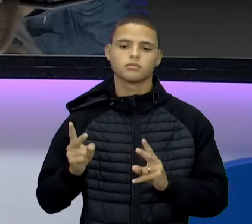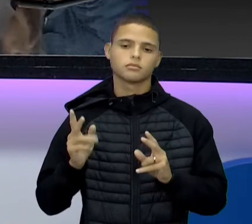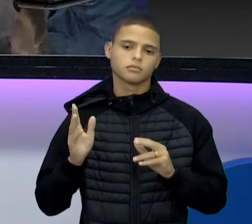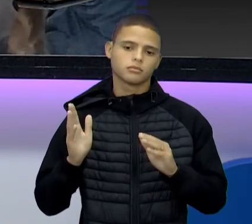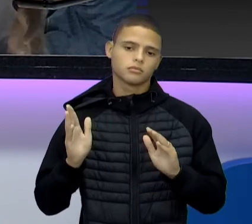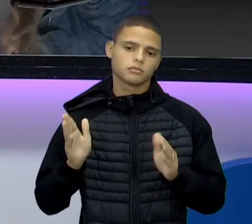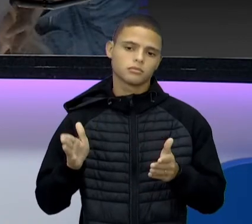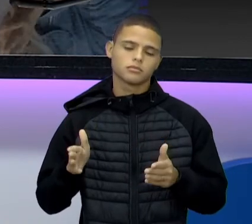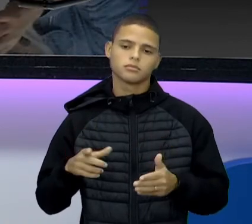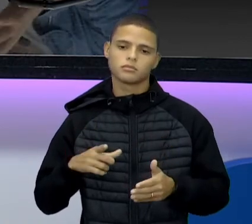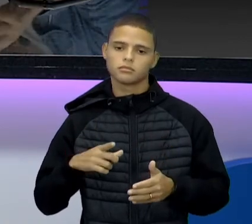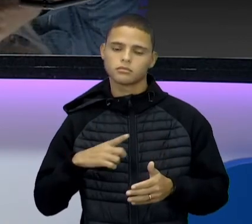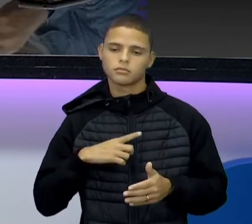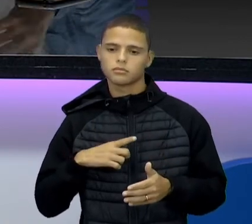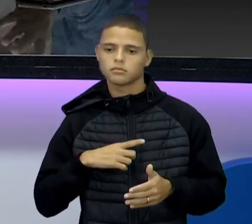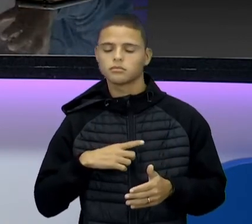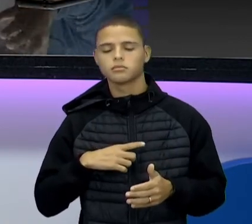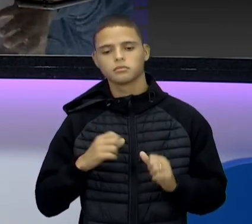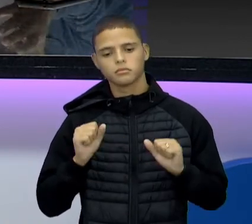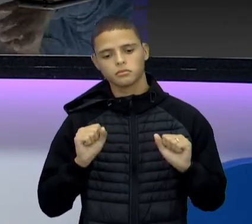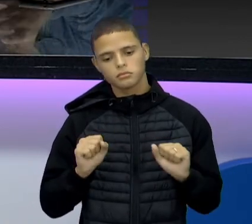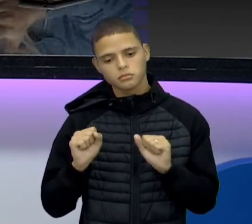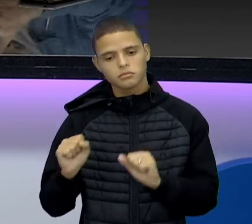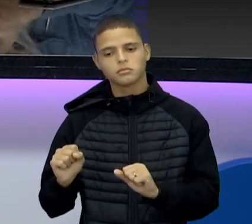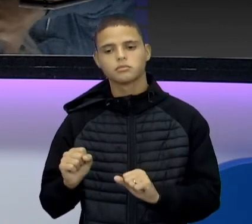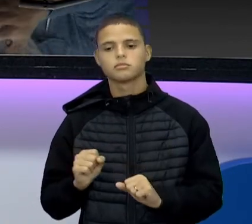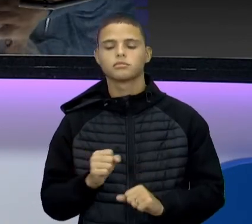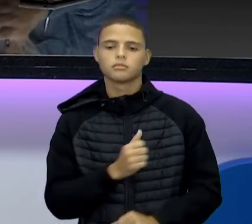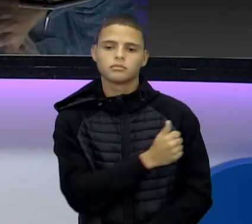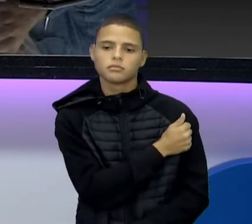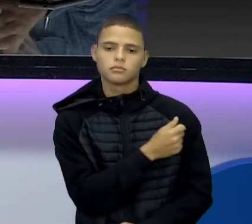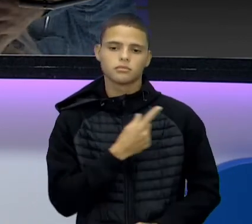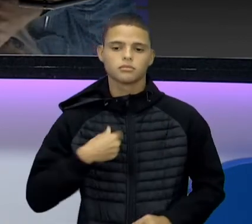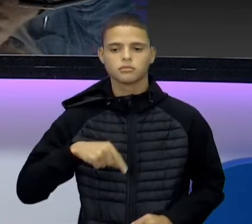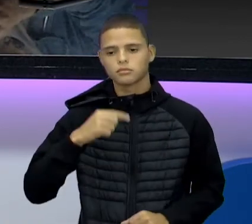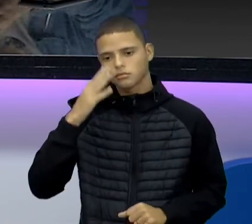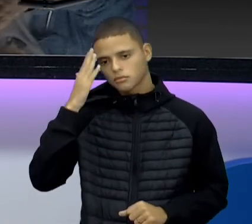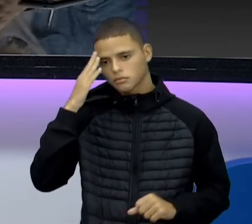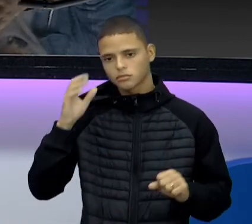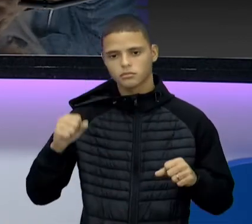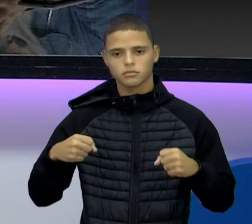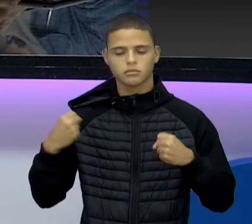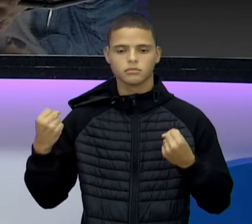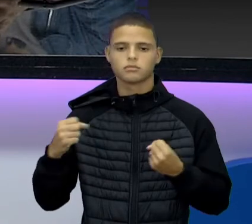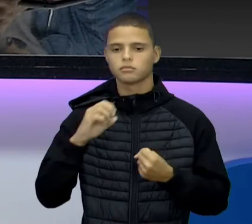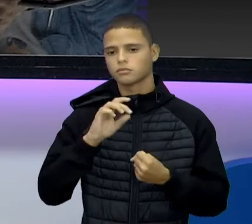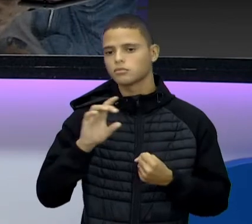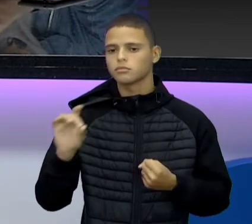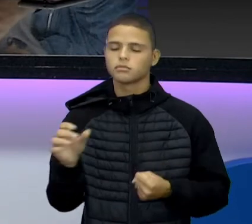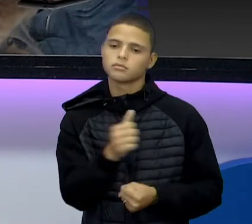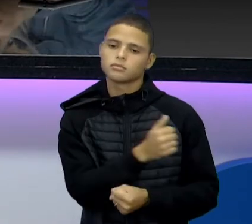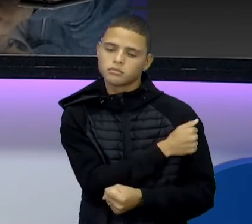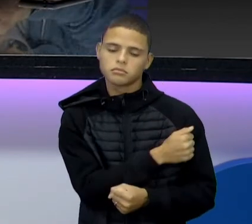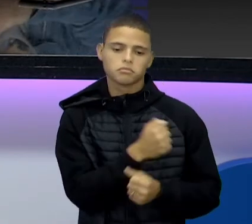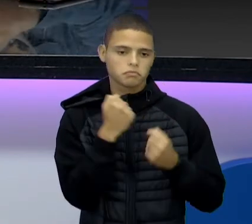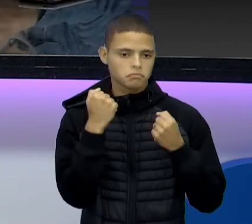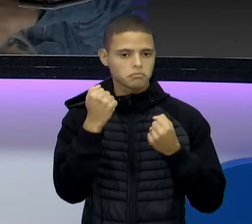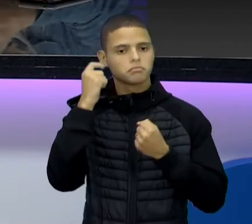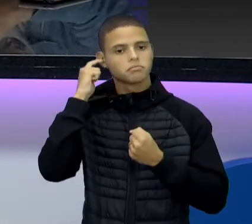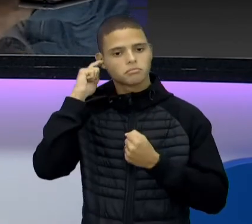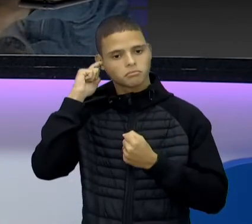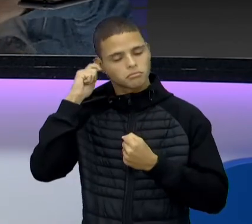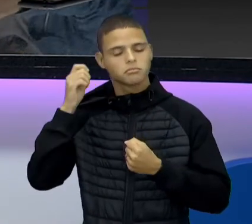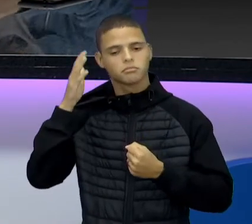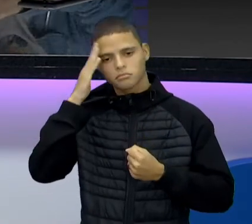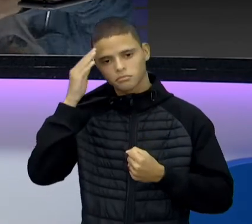demais na juventude, a gente aposta demais nos nossos estudantes, porque a gente sabe o vigor e a força que eles têm. A gente sabe o quanto eles estão se